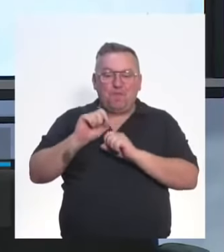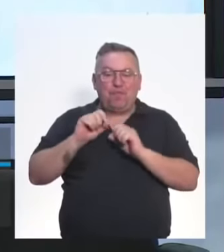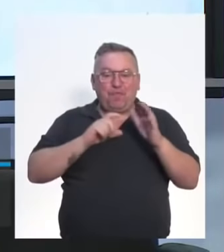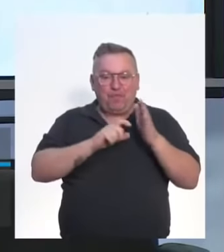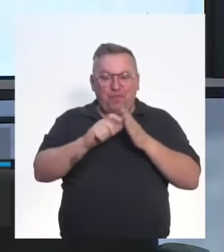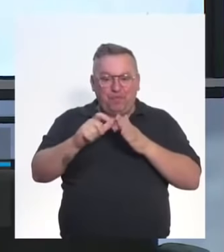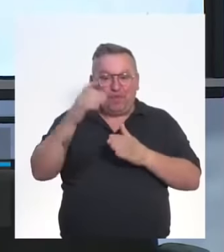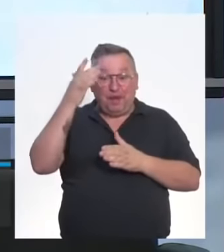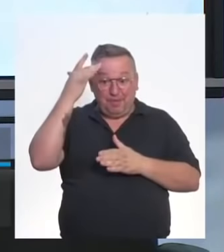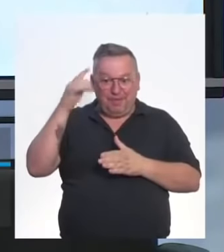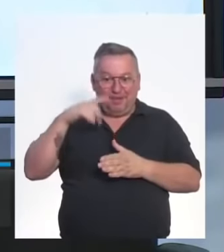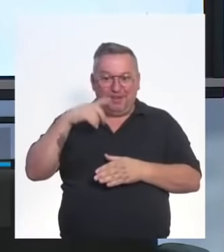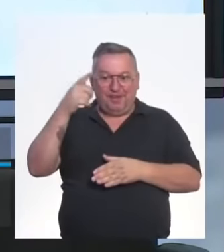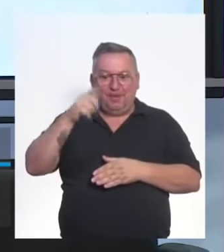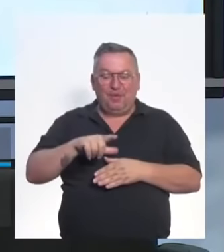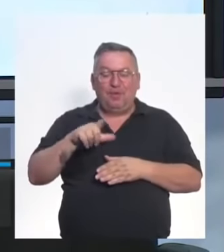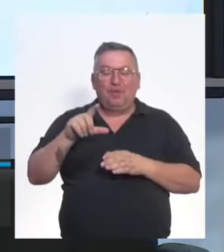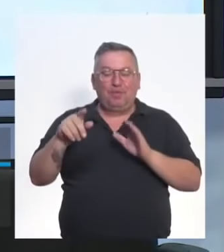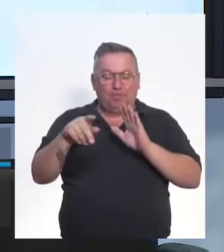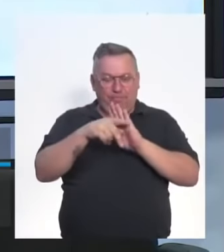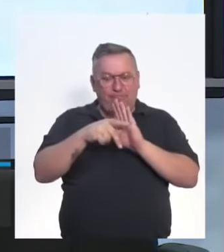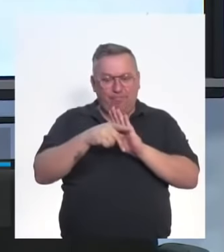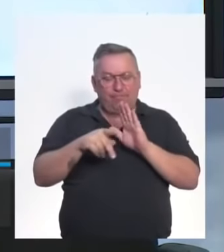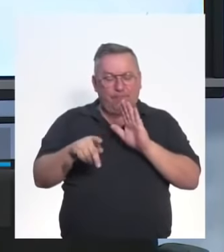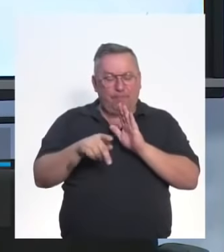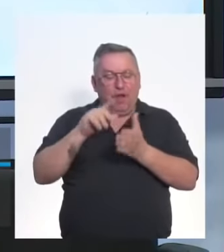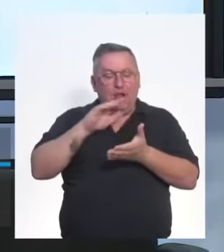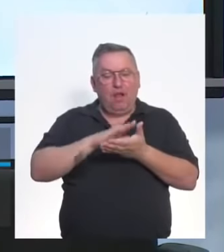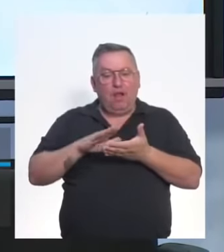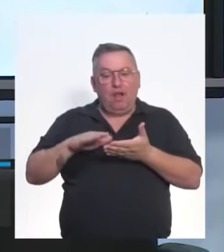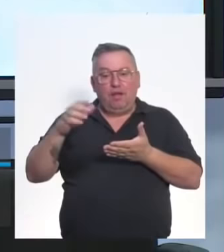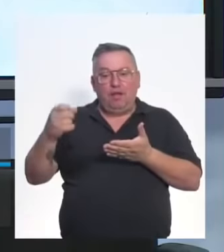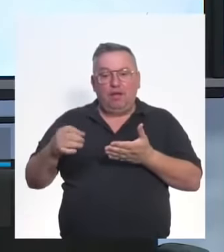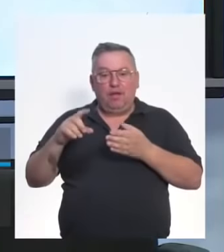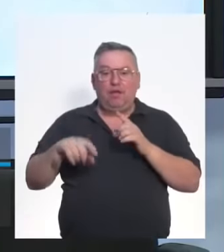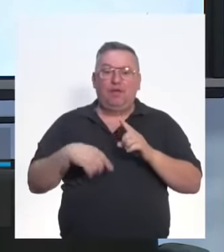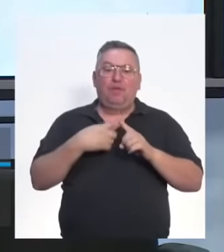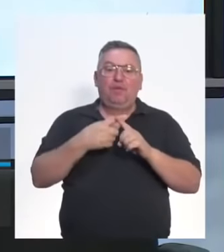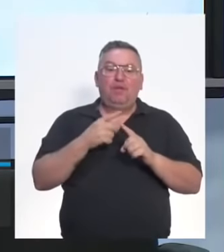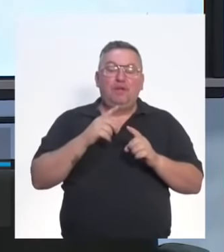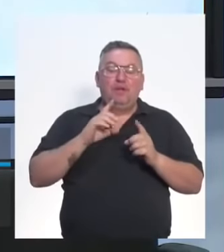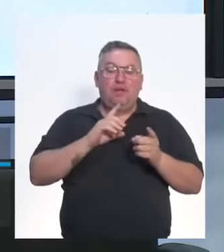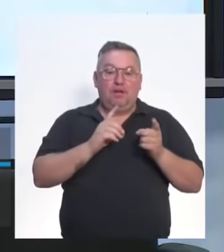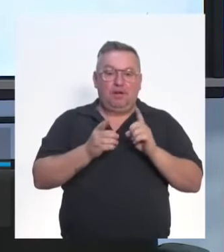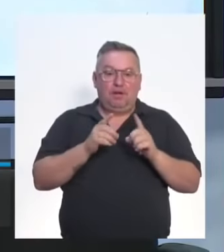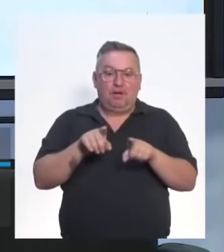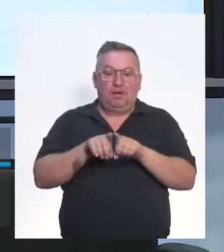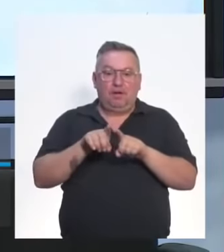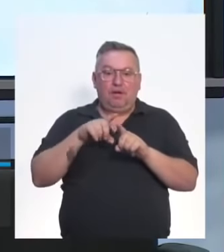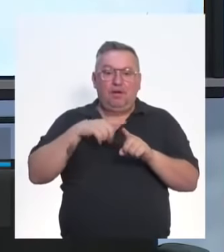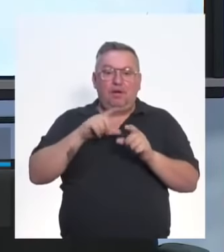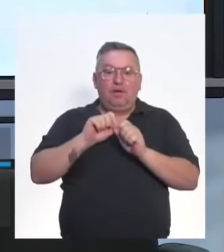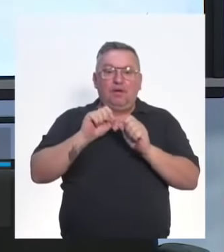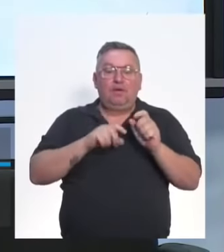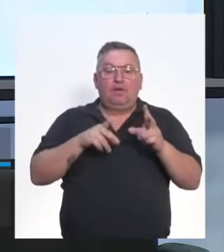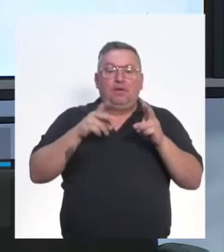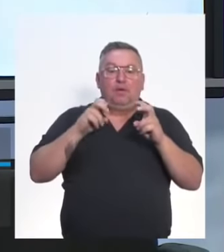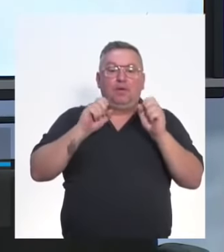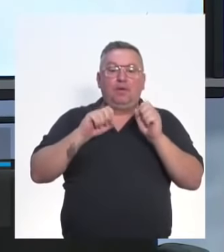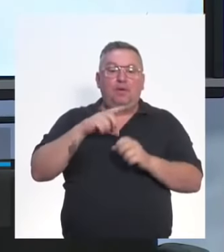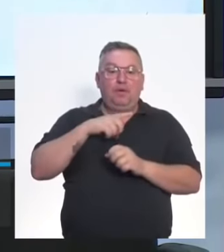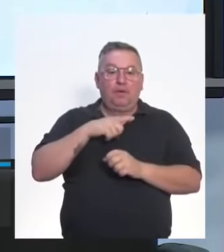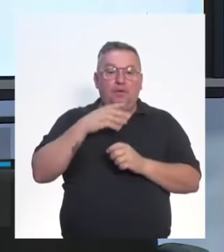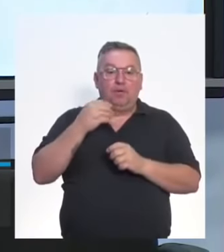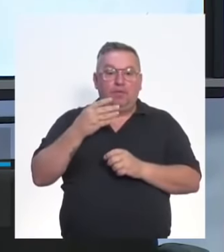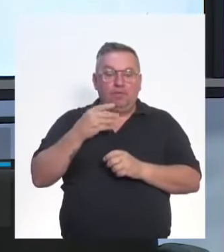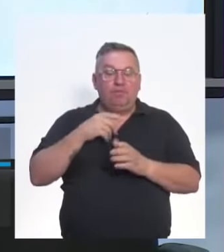conceitos. Amanhã a gente tem uma proposição de uma atividade um pouco mais dinâmica, mas vocês vão perceber que elas são